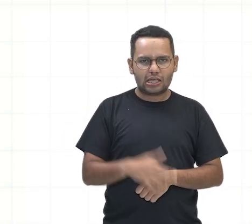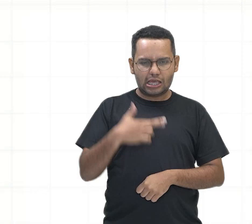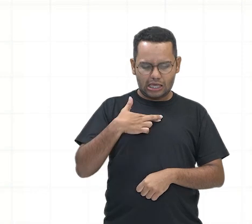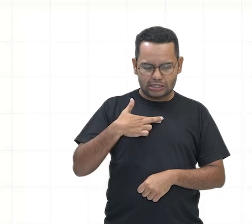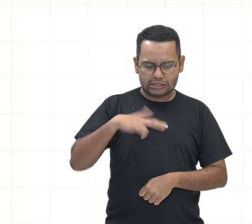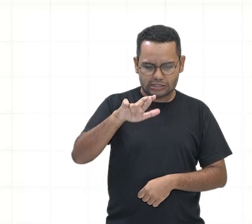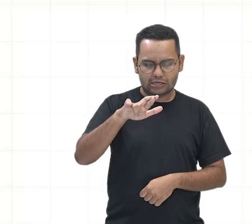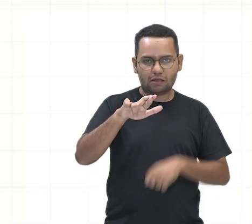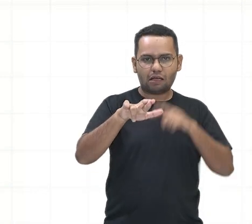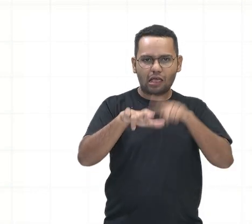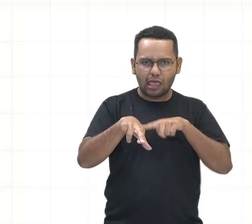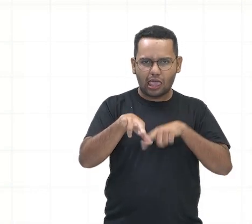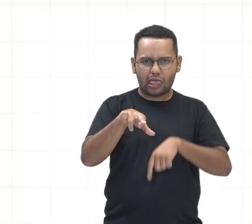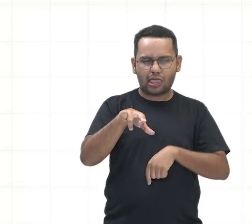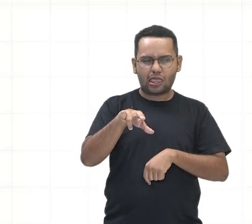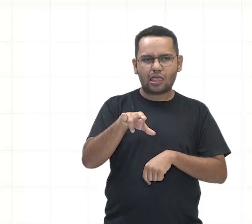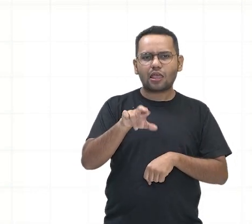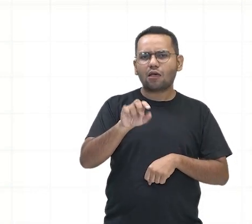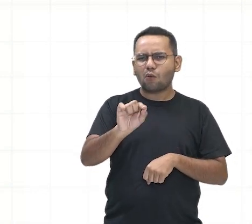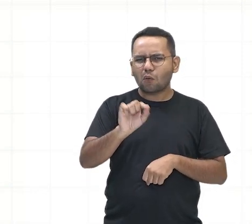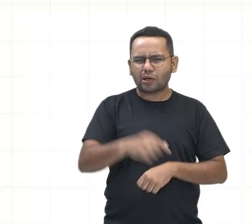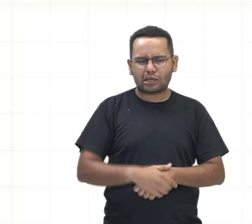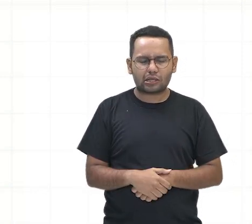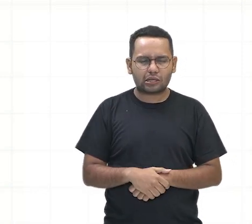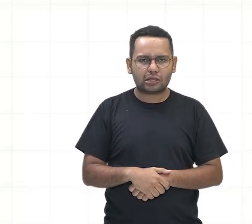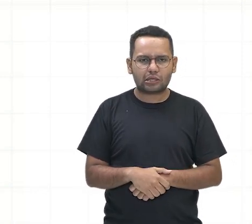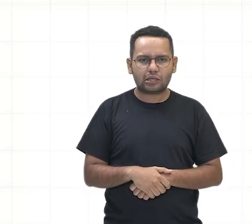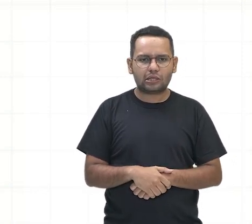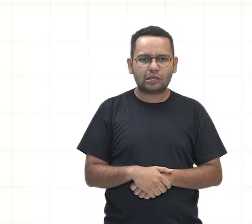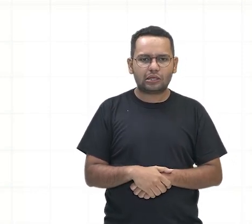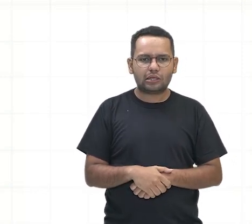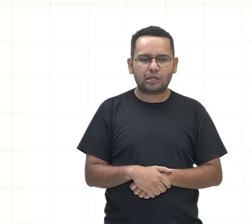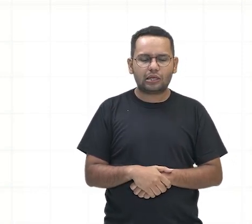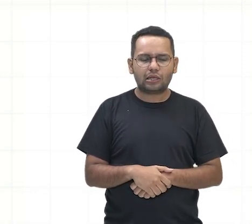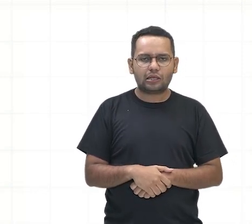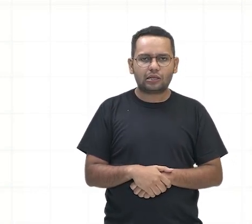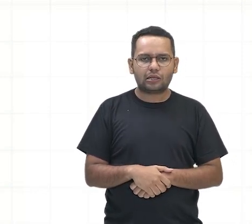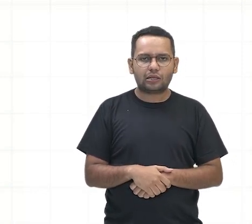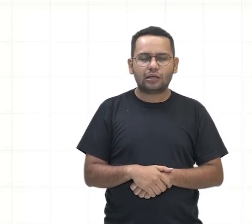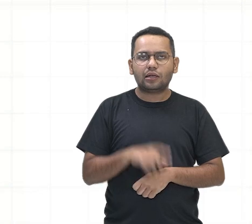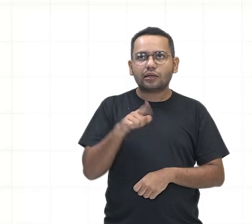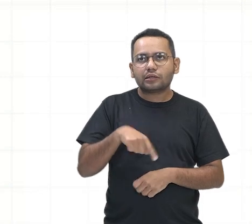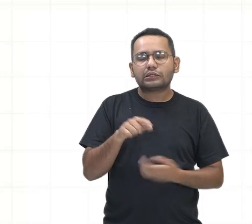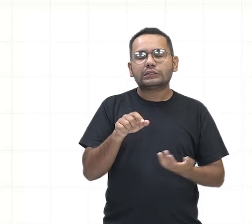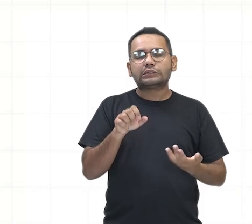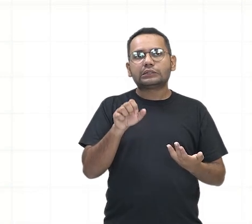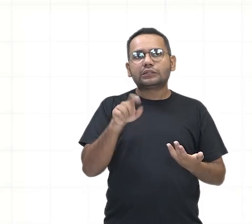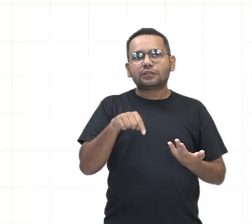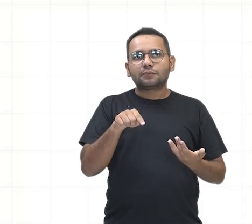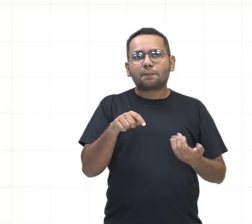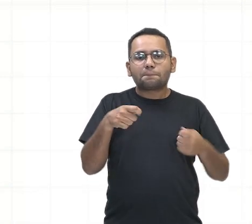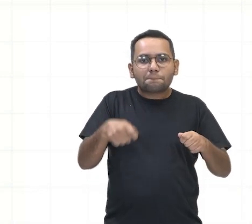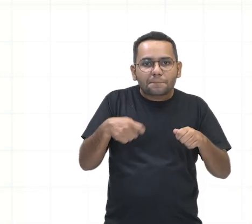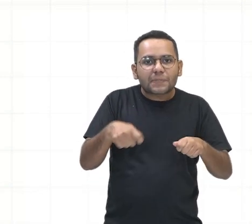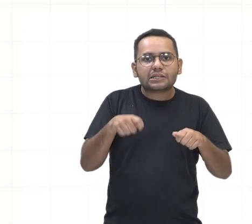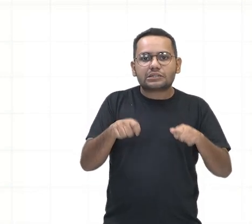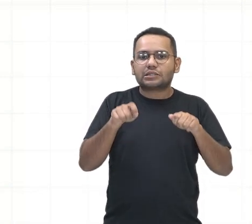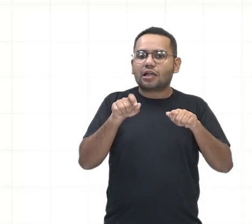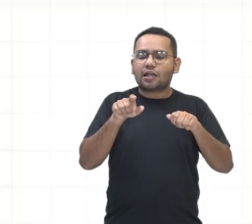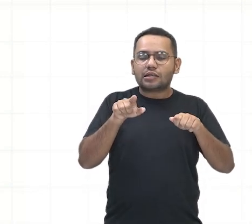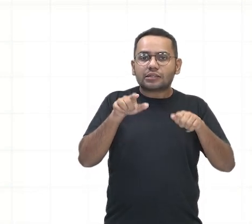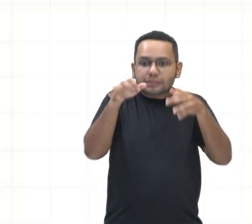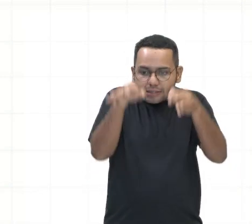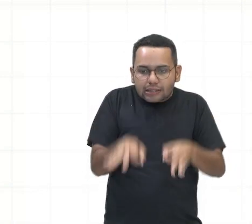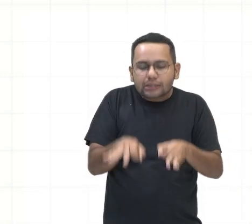é salvaguardada sem essa dimensão de preservar a vida, de escolha pela vida. Também,